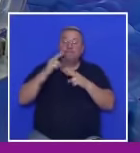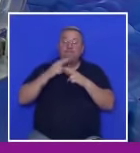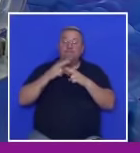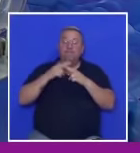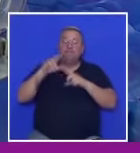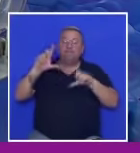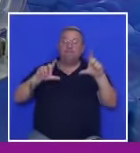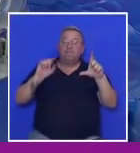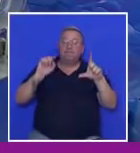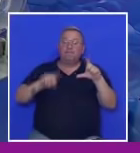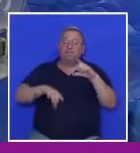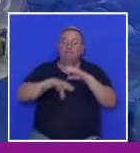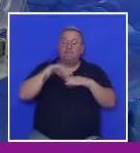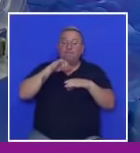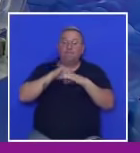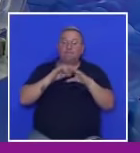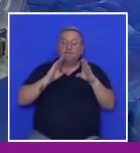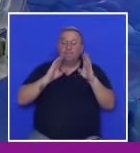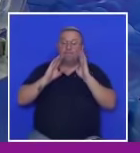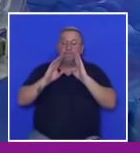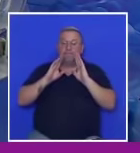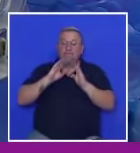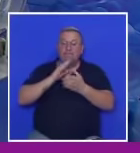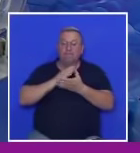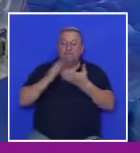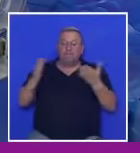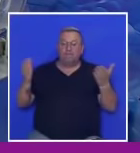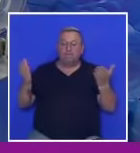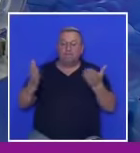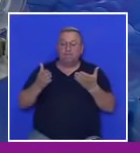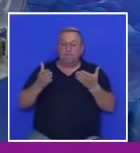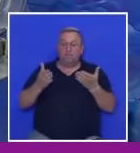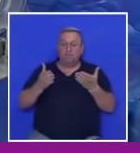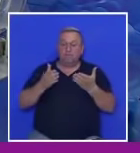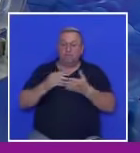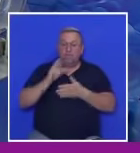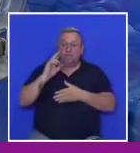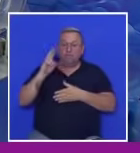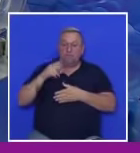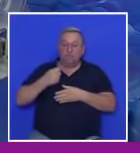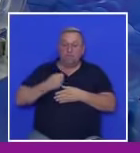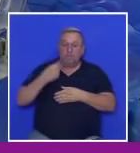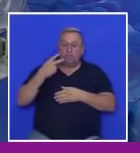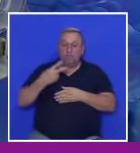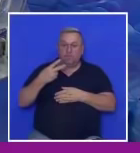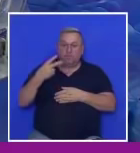TV no YouTube e no Facebook. Começando agora o sorteio da Loto Fácil, concurso